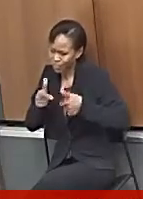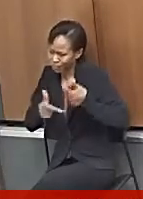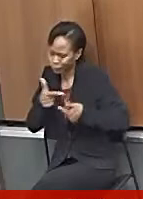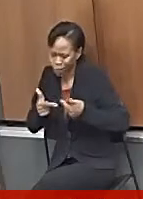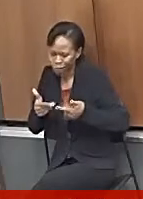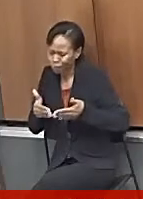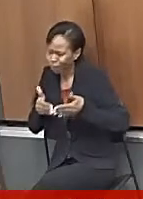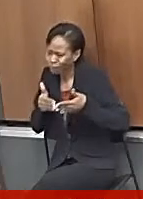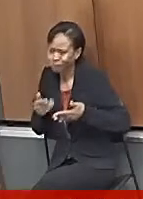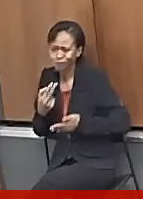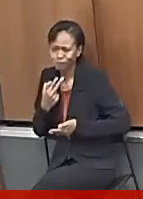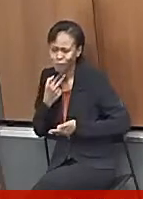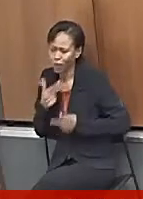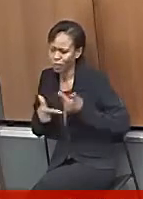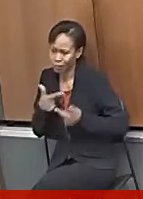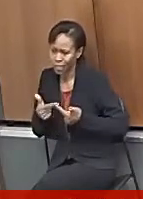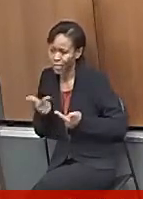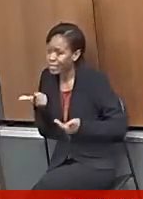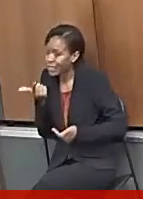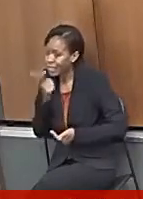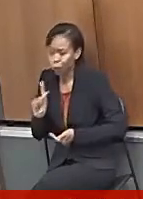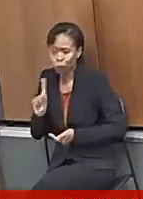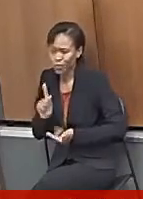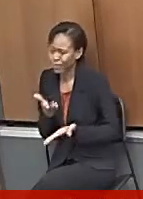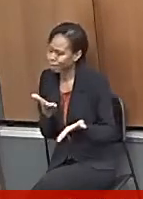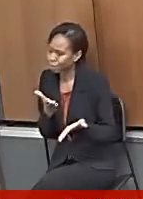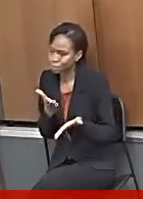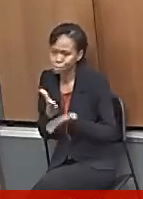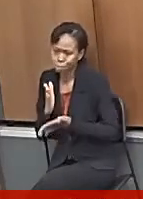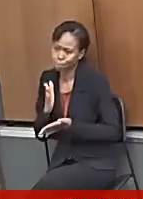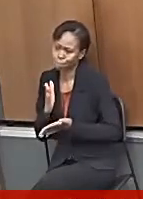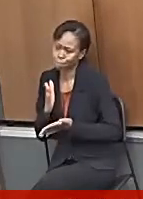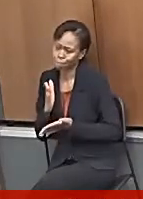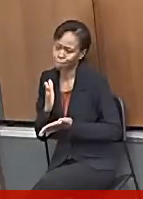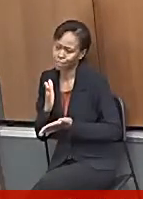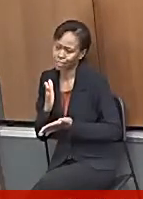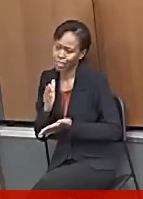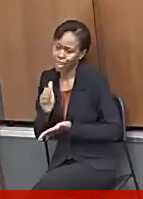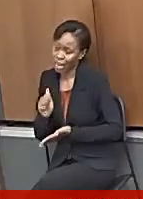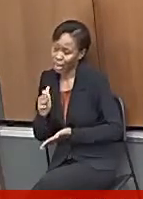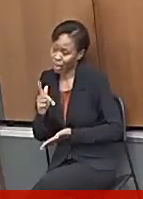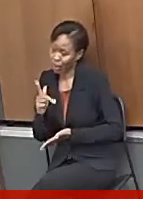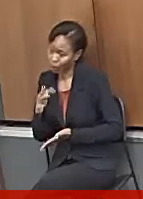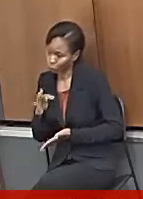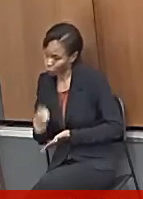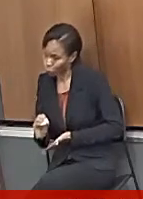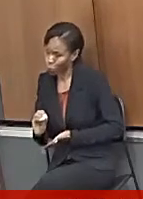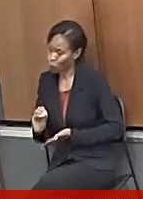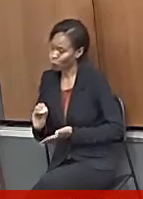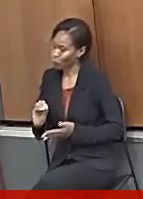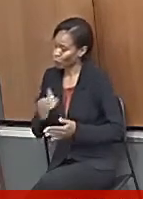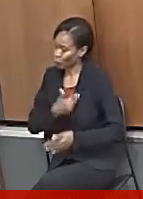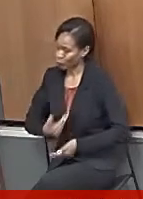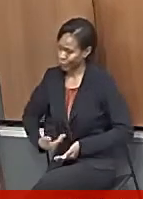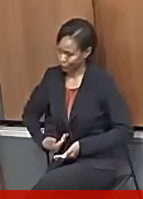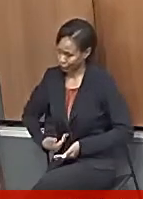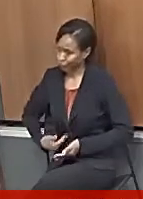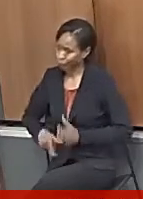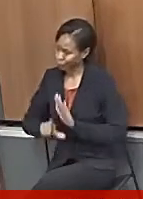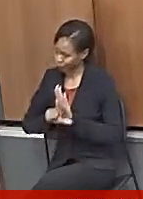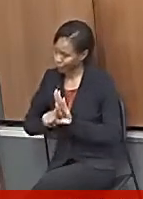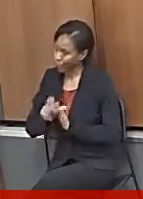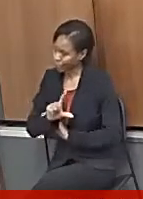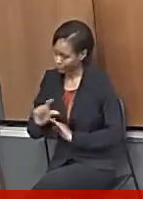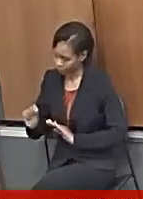não conseguirá aptidão no estado são da lei sem né o terceiro item que